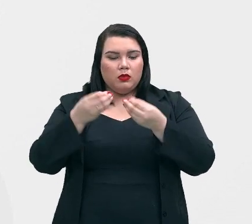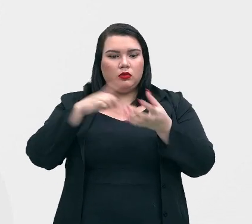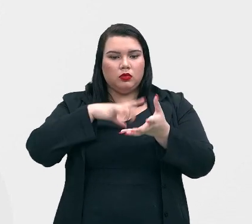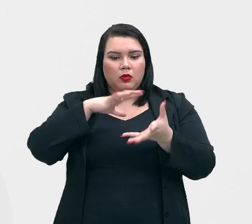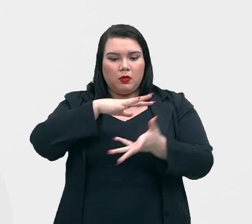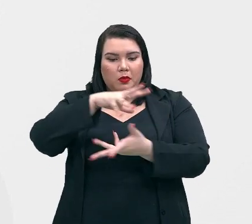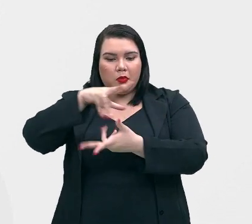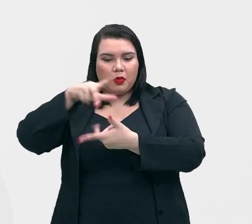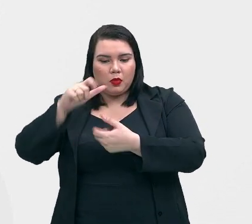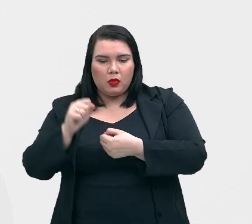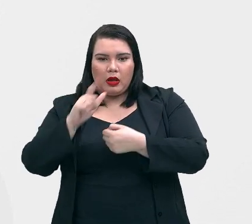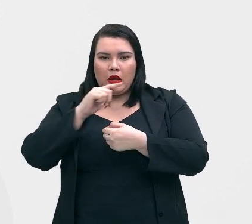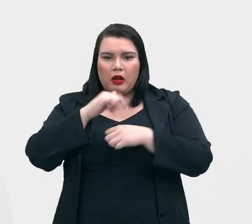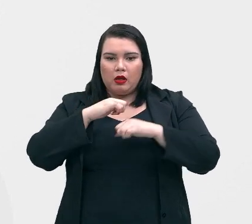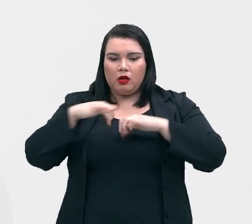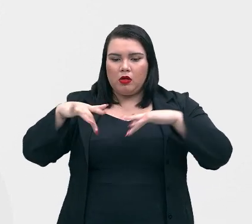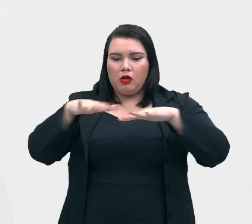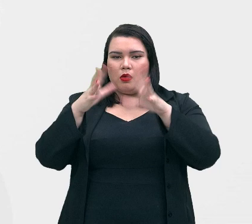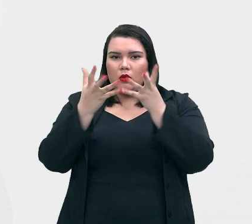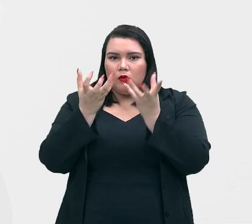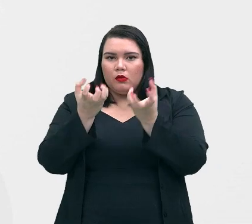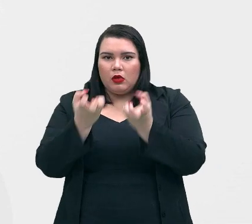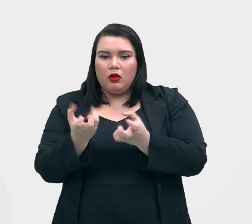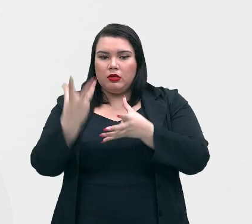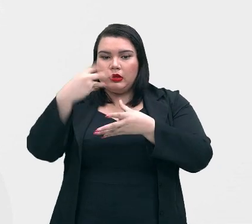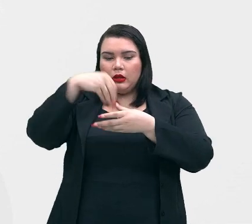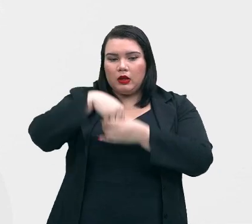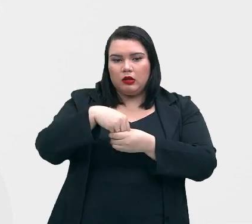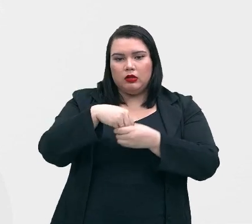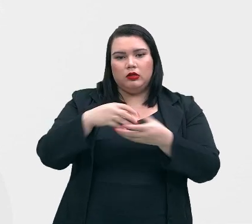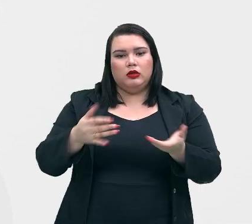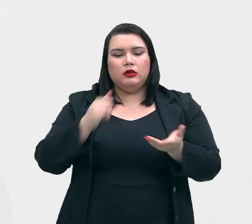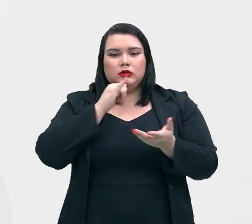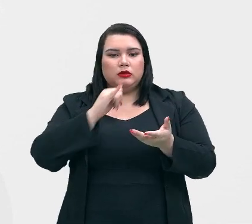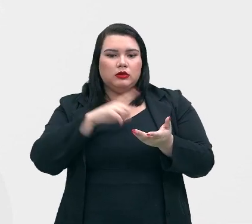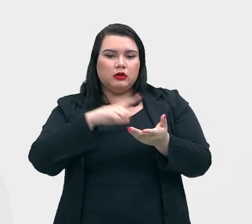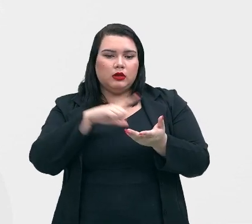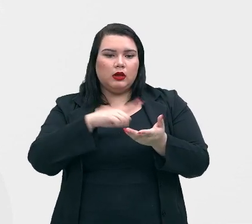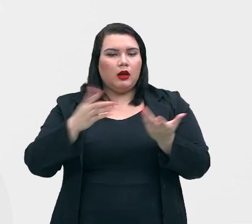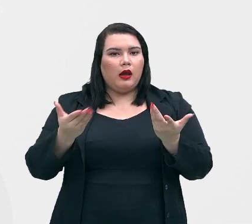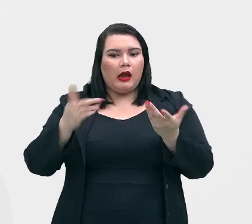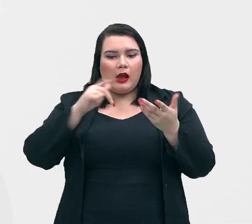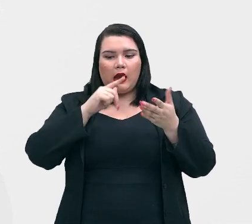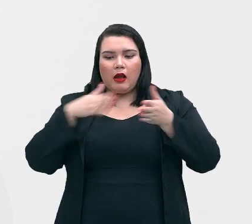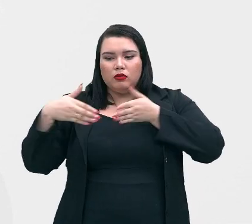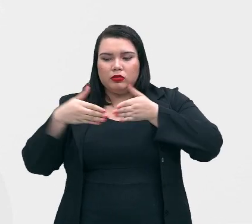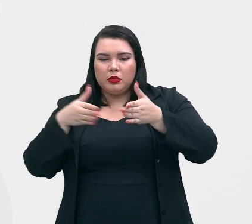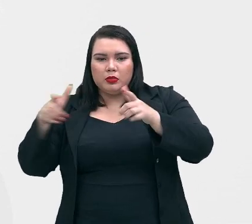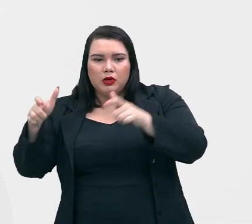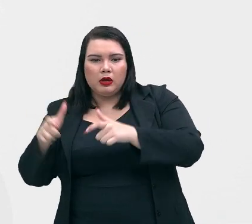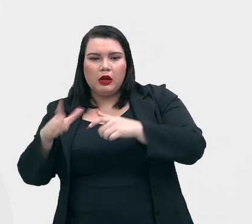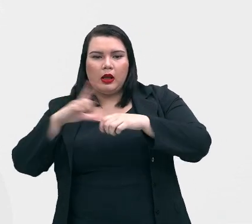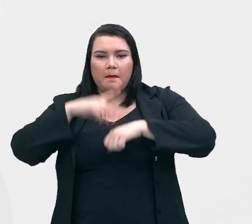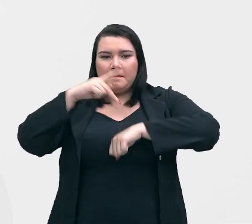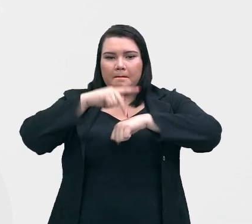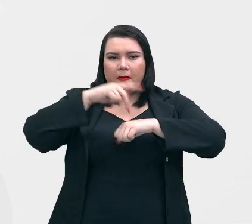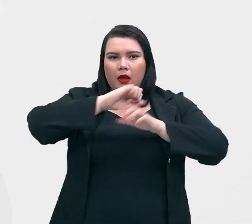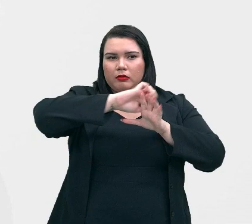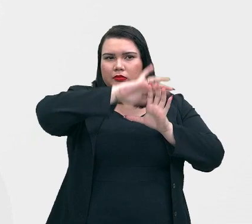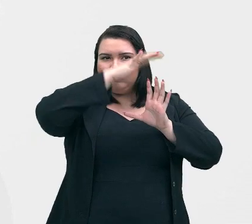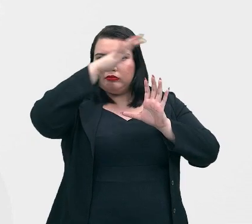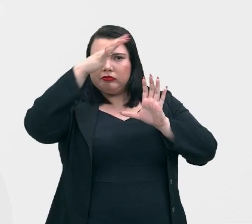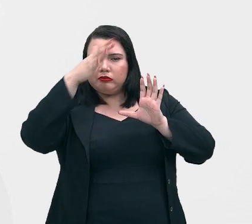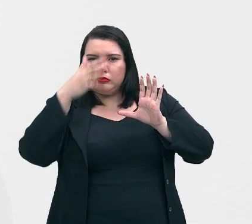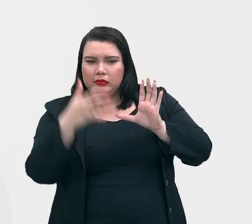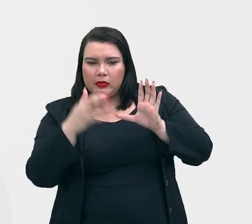do nosso planeta, através do subsolo, né? Então, acaba alimentando o quê? Normalmente, lagos, cavernas, grutas e até